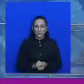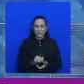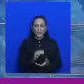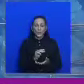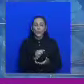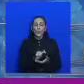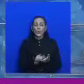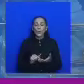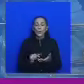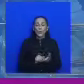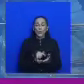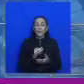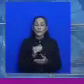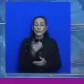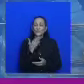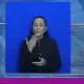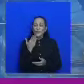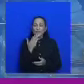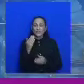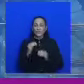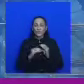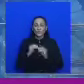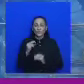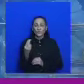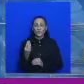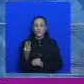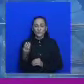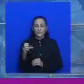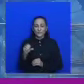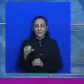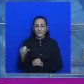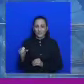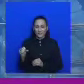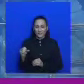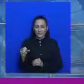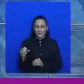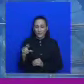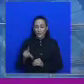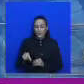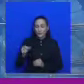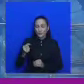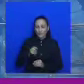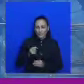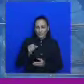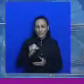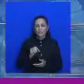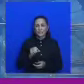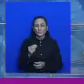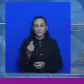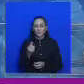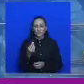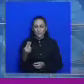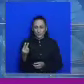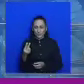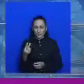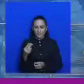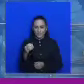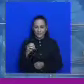Loto Fácil, hoje concurso número 2.399. Números sorteados: